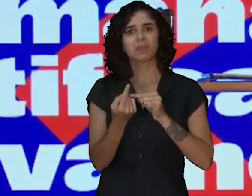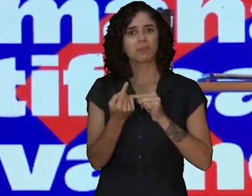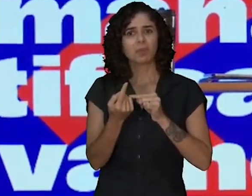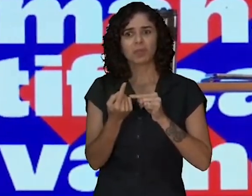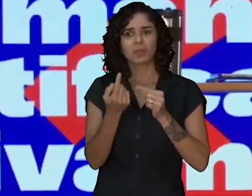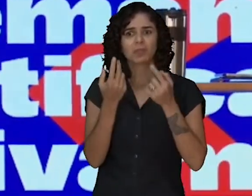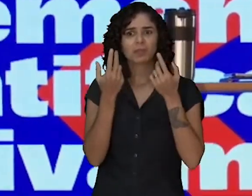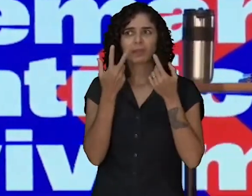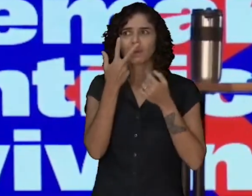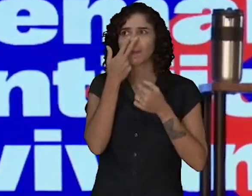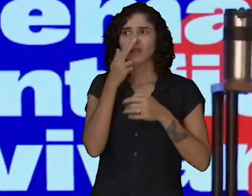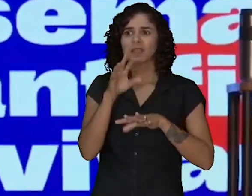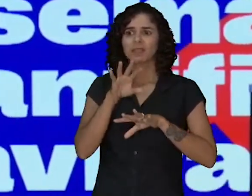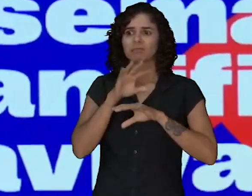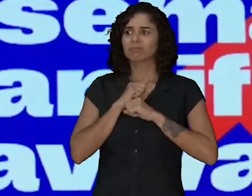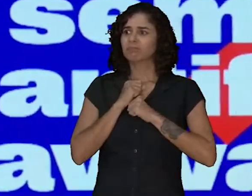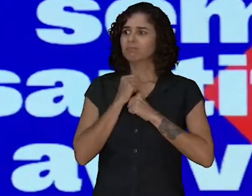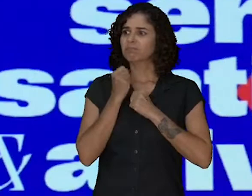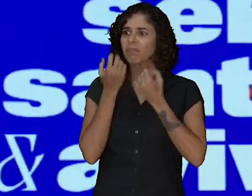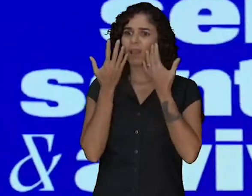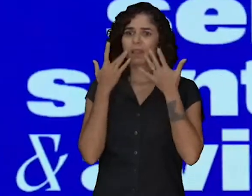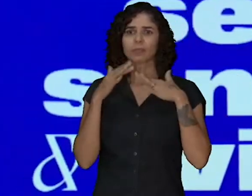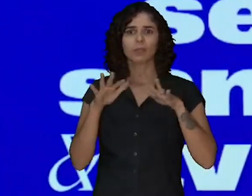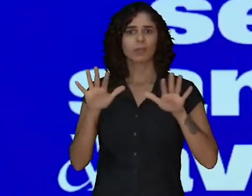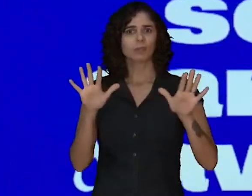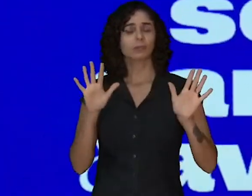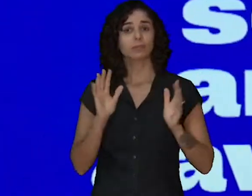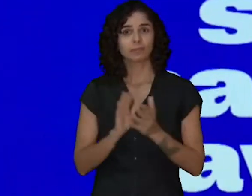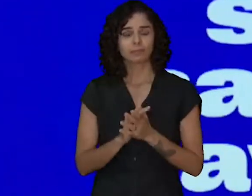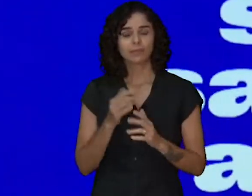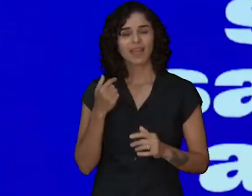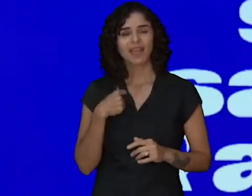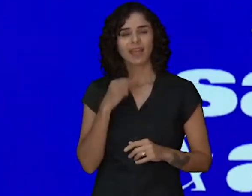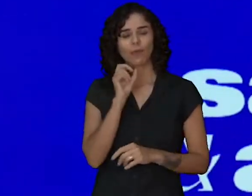Eu estava não acompanhando, mas apareciam aqueles